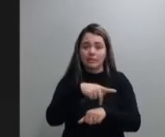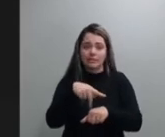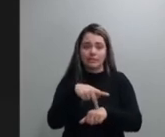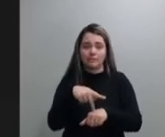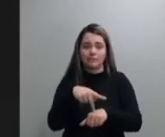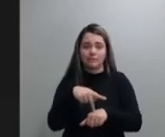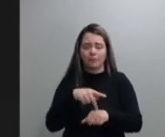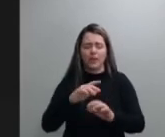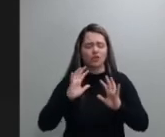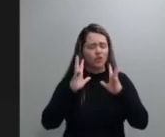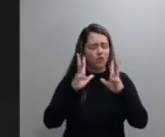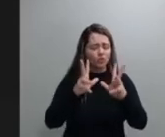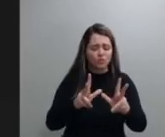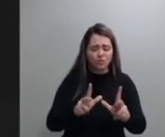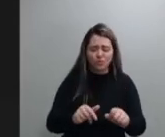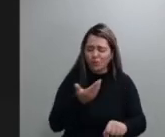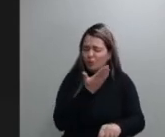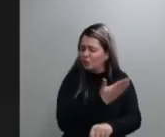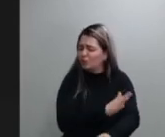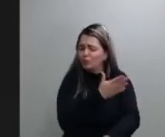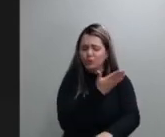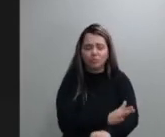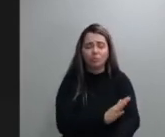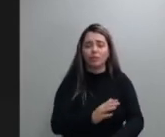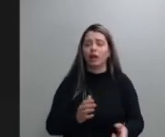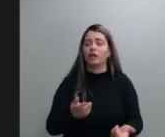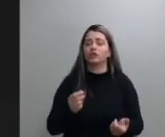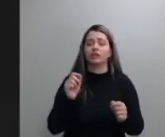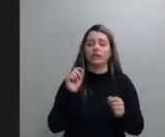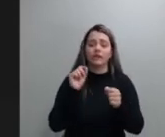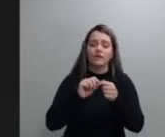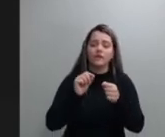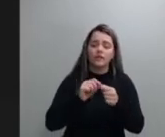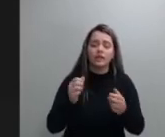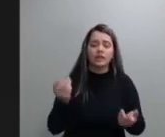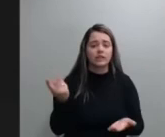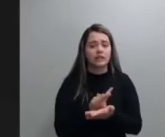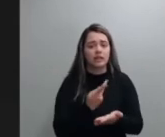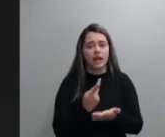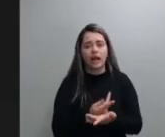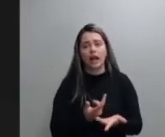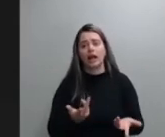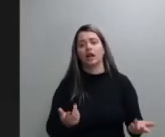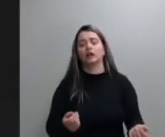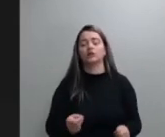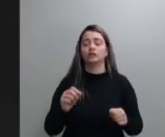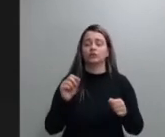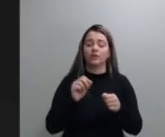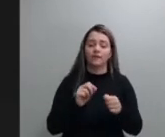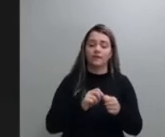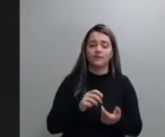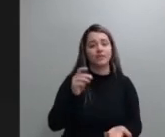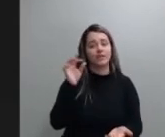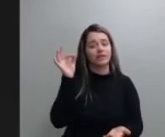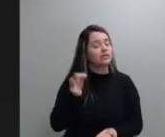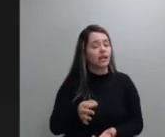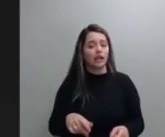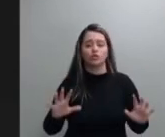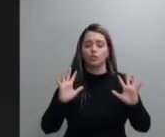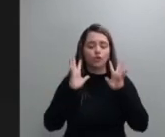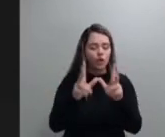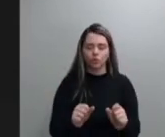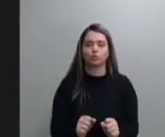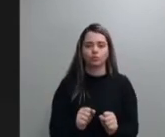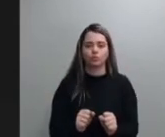todo ou em parte no território nacional ou que nele produzam ou possam produzir efeitos bem como os